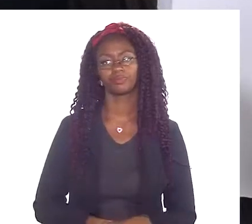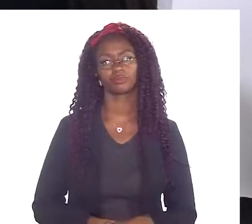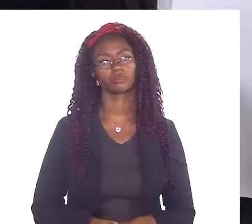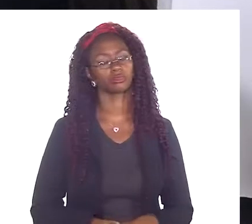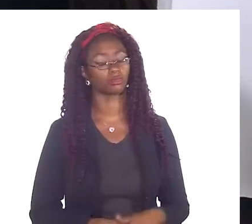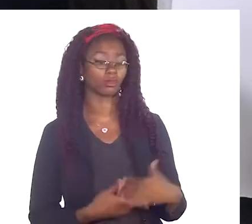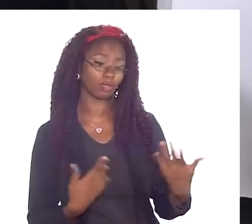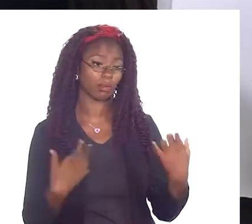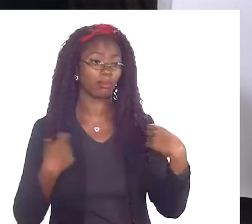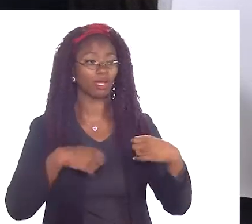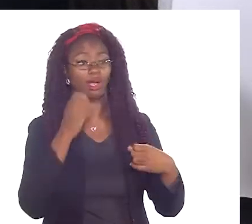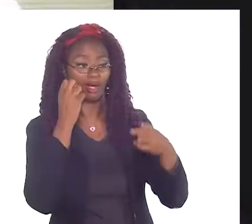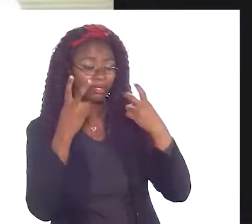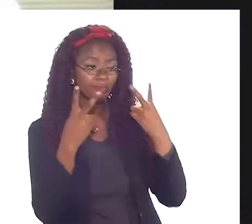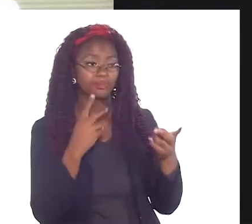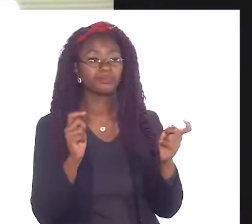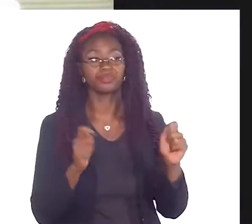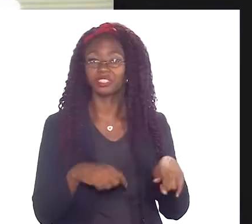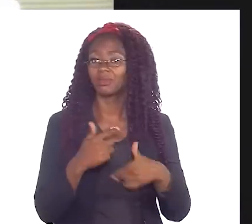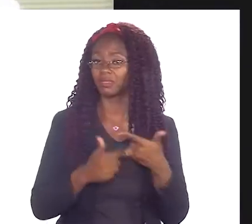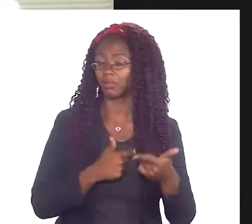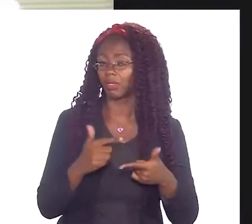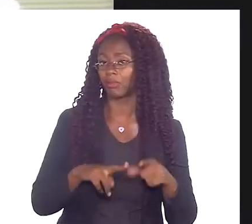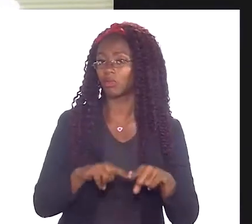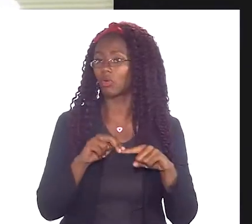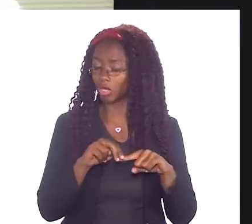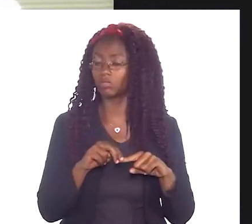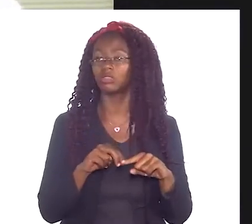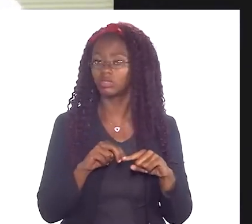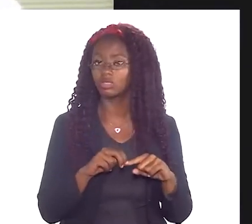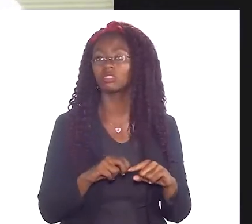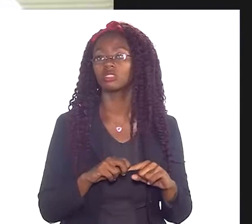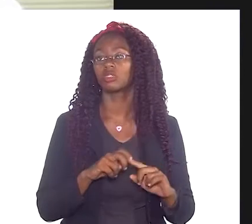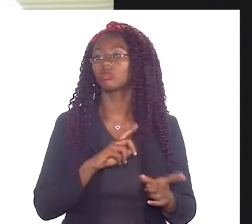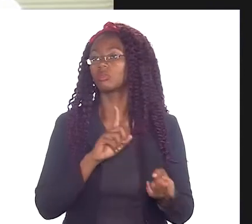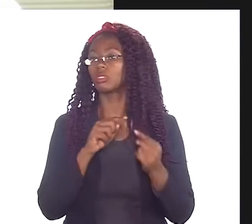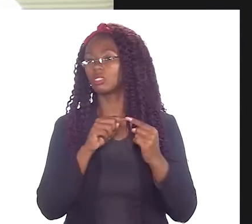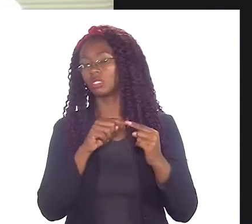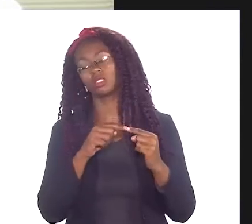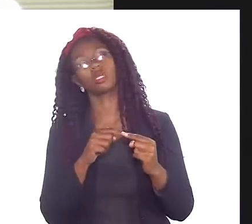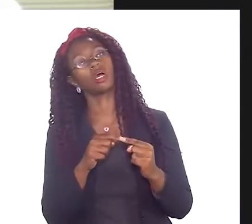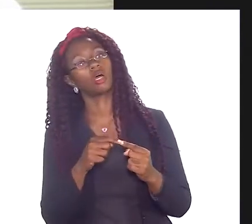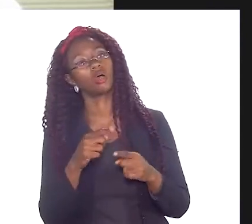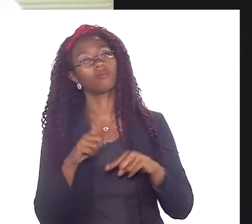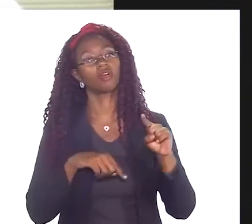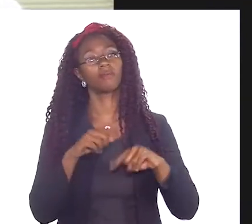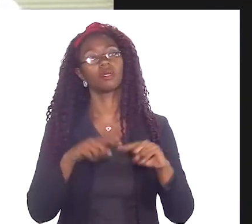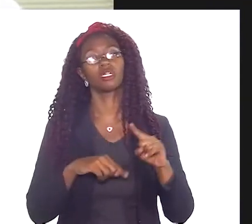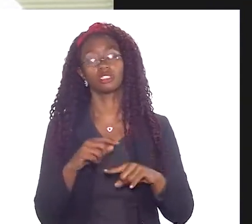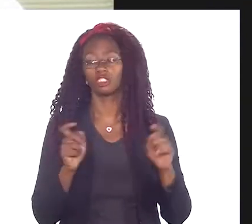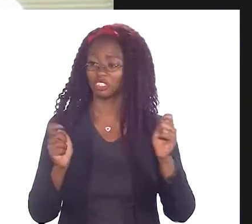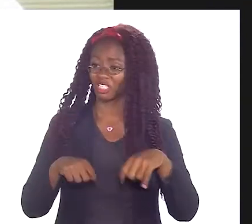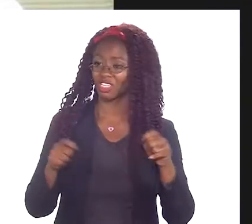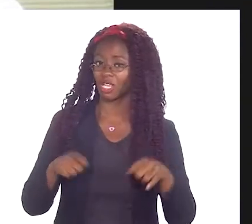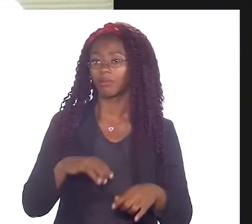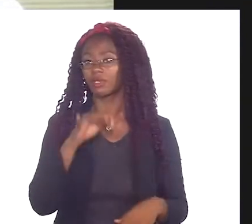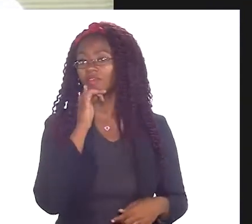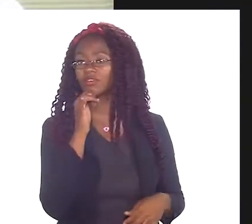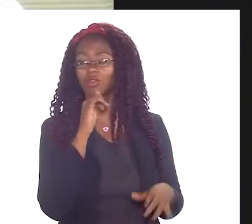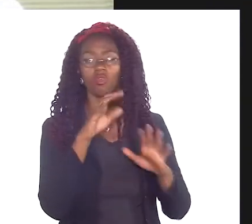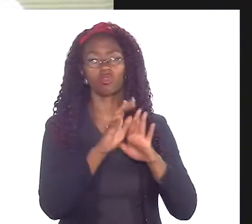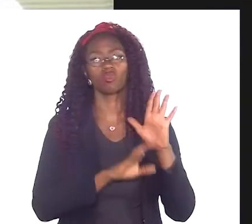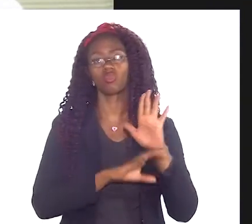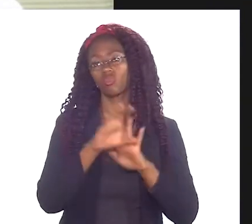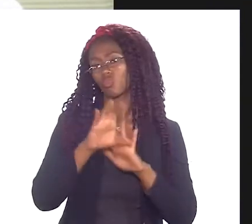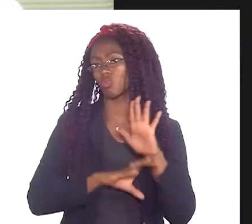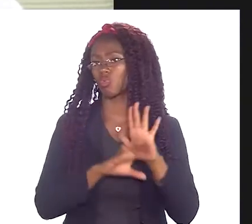algumas ferramentas de empregabilidade. Eu digo que o emprego é consequência das ferramentas de empregabilidade. Primeiro, ter um